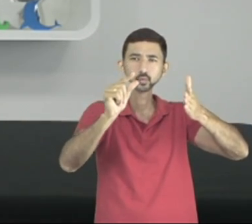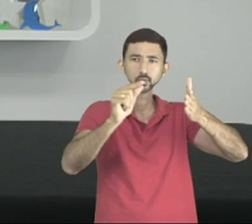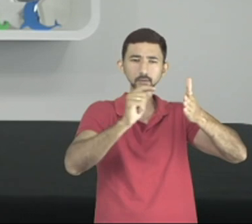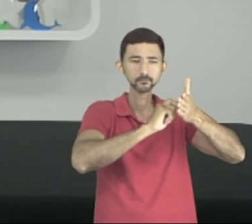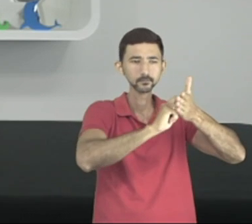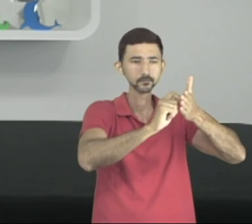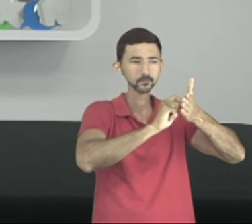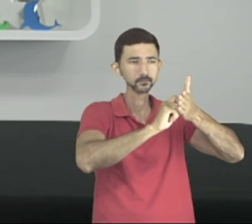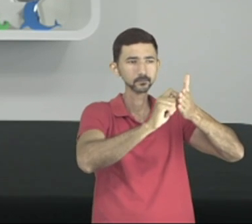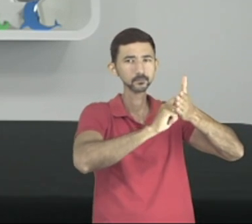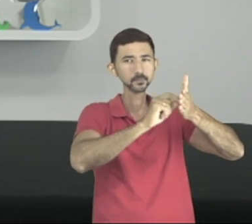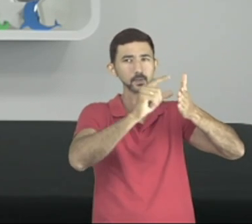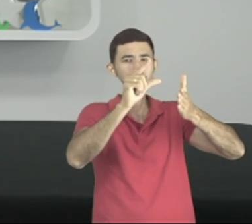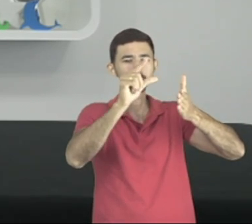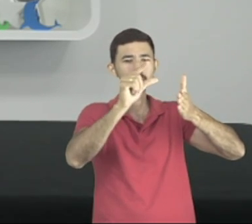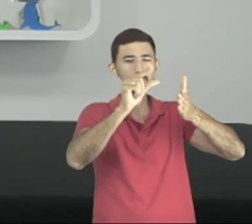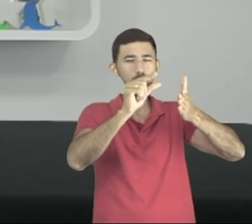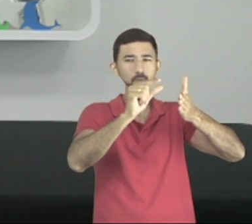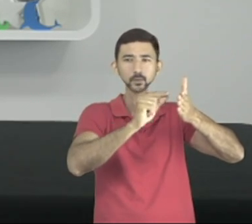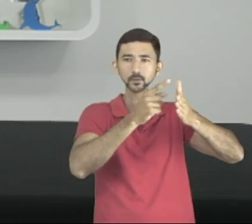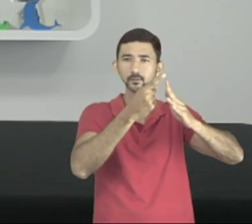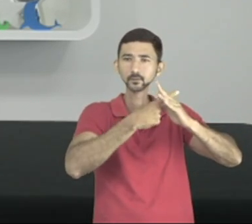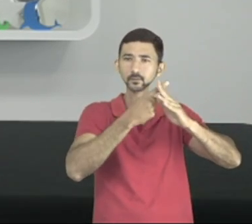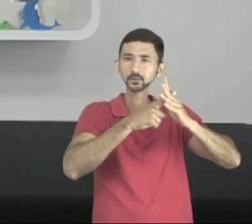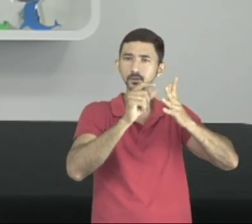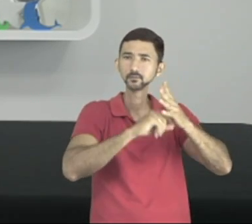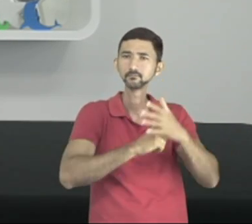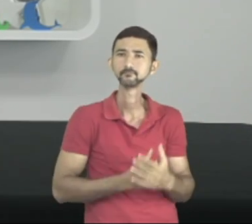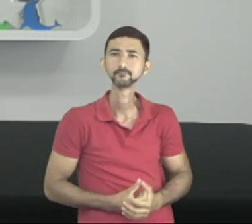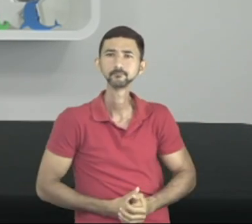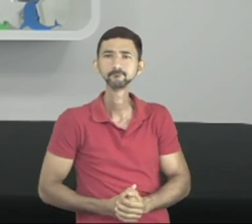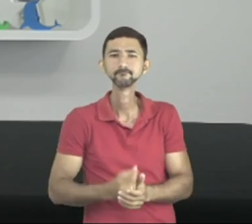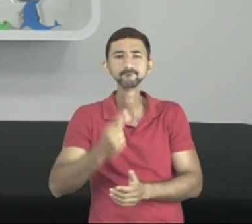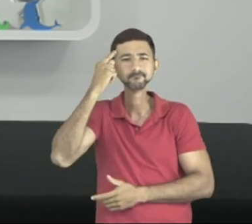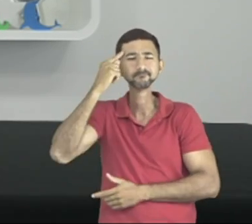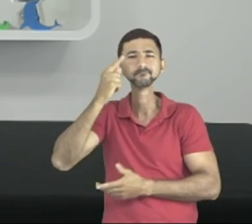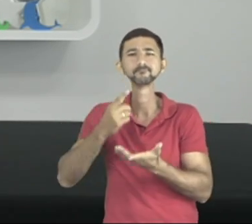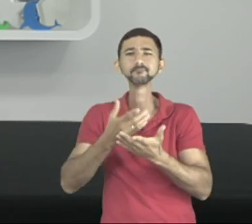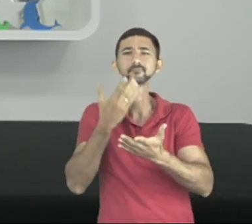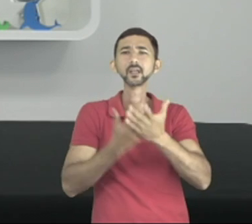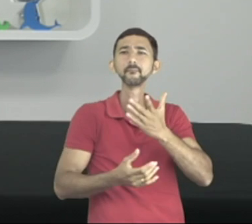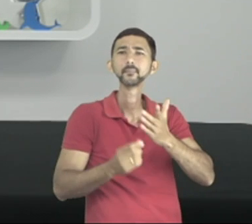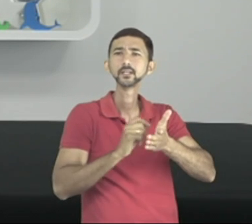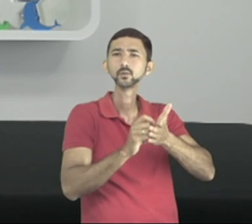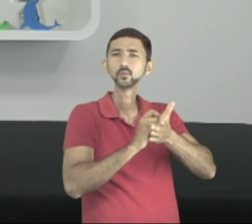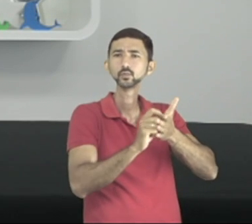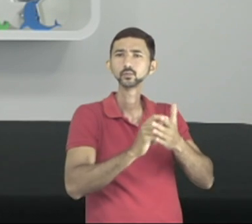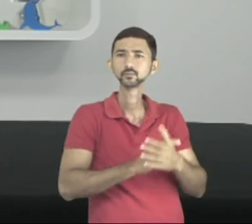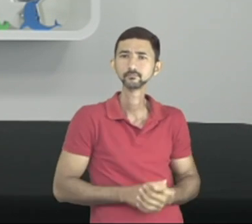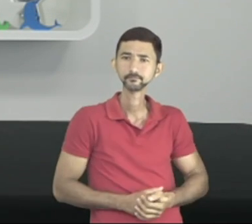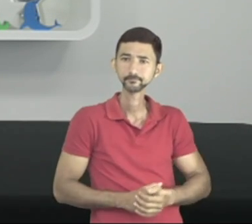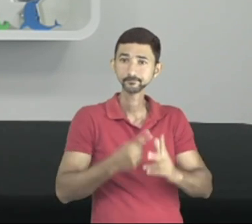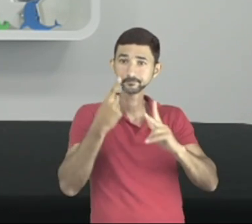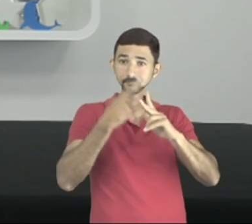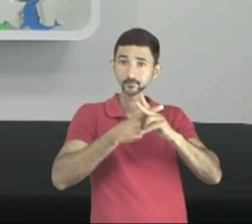lousa continuava íntegra, mas o giz estava se desgastando. Então qual é a ideia? Quem se desgasta é a lousa ou o giz? É o